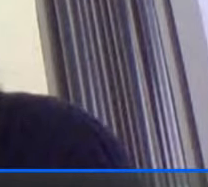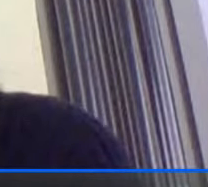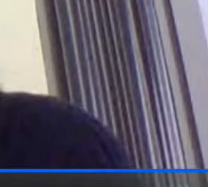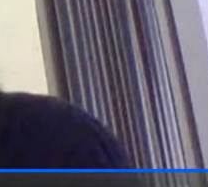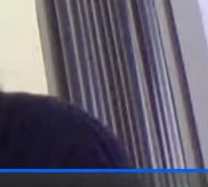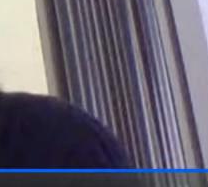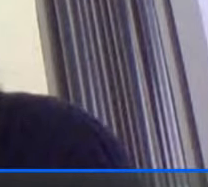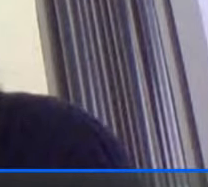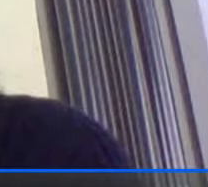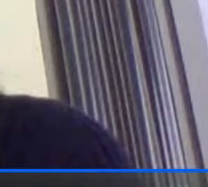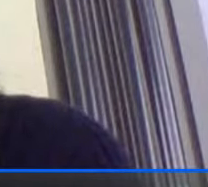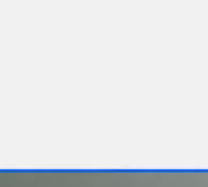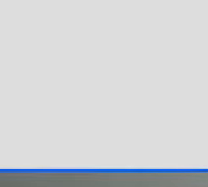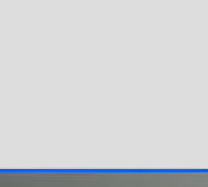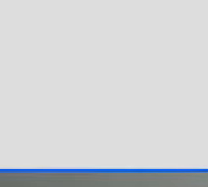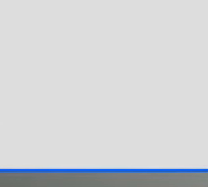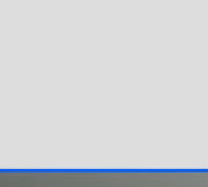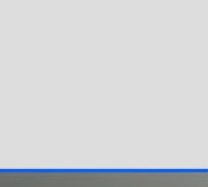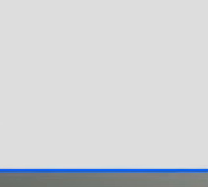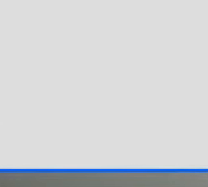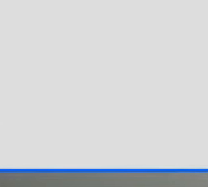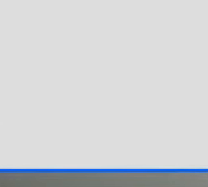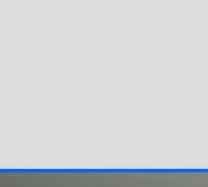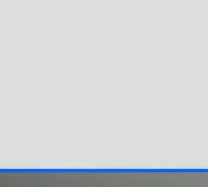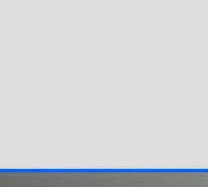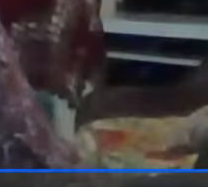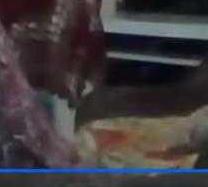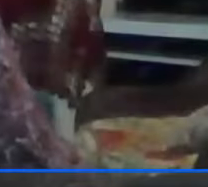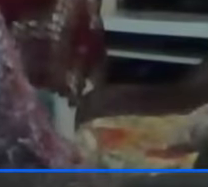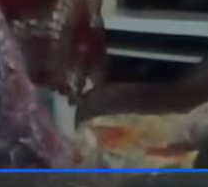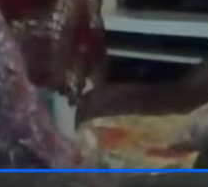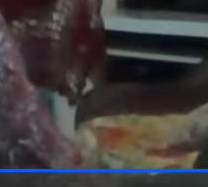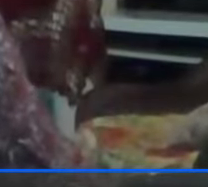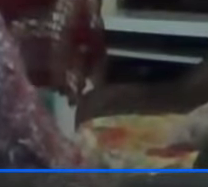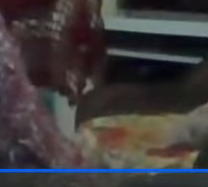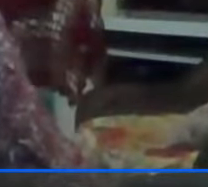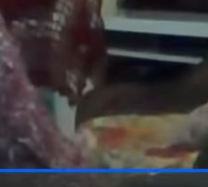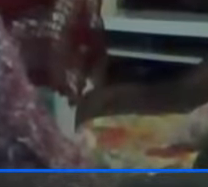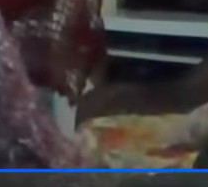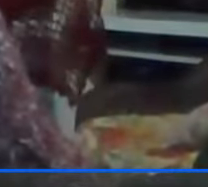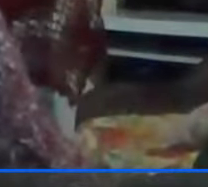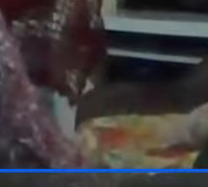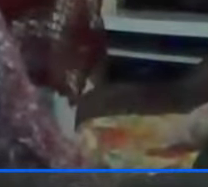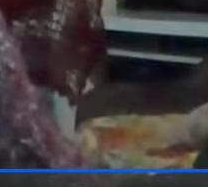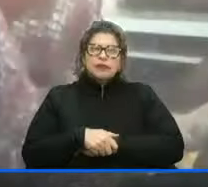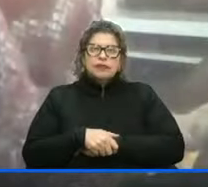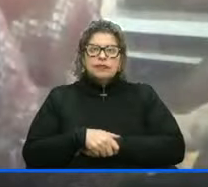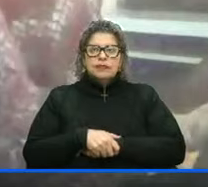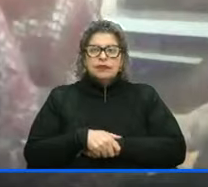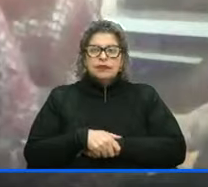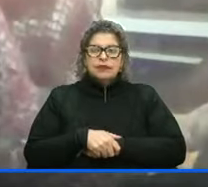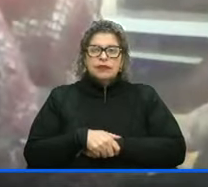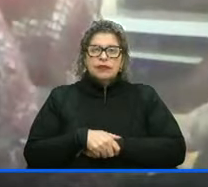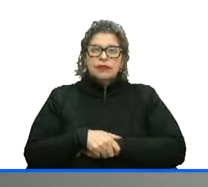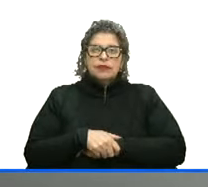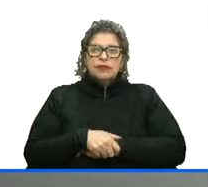Está falhando a sua internet, mas voltasse agora. Vamos Tá, ver. voltei, tá. Tá pitando